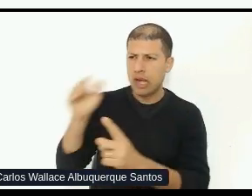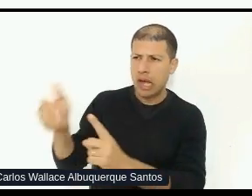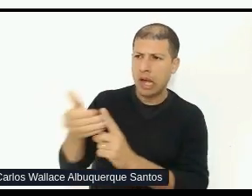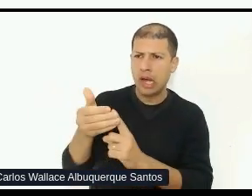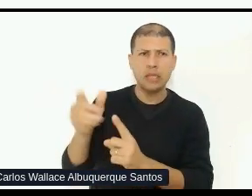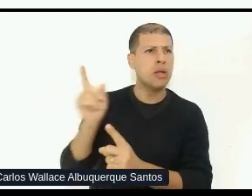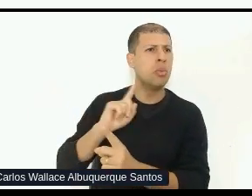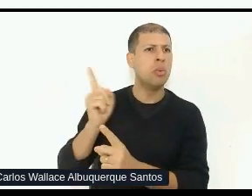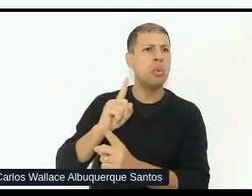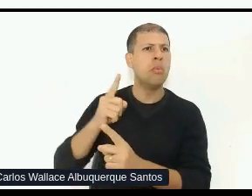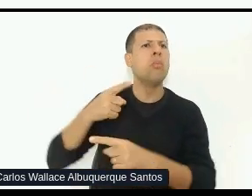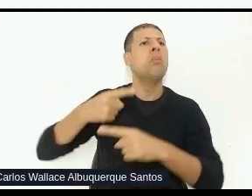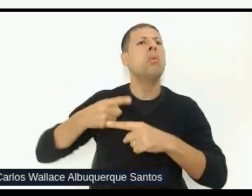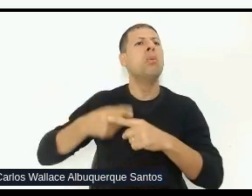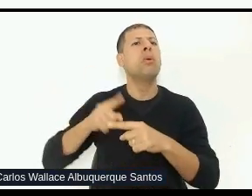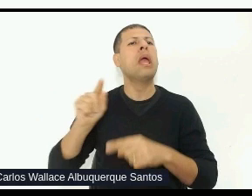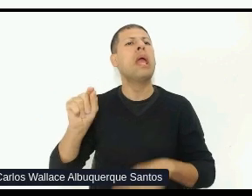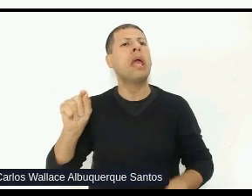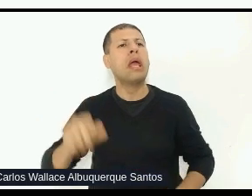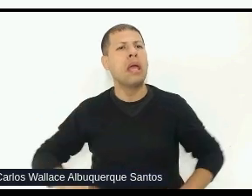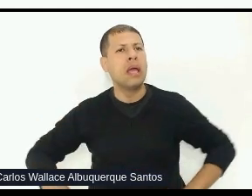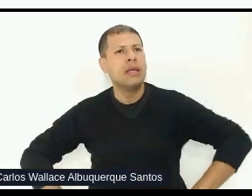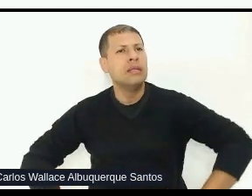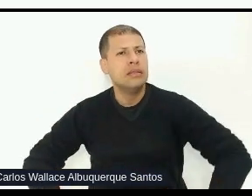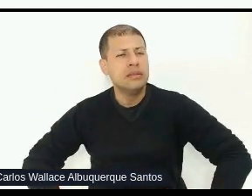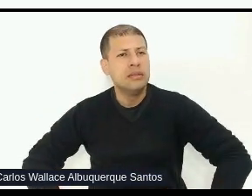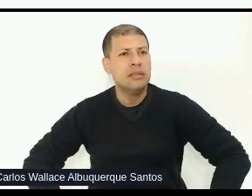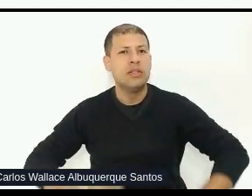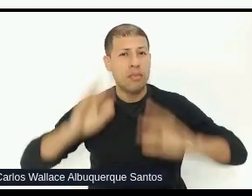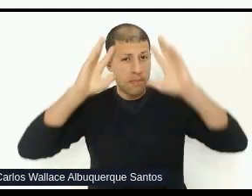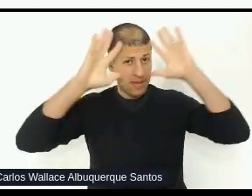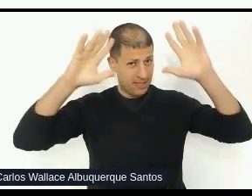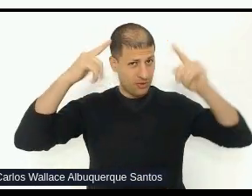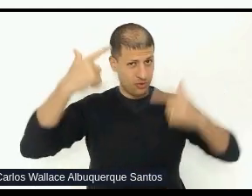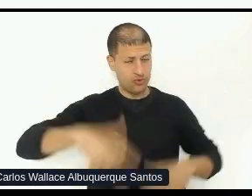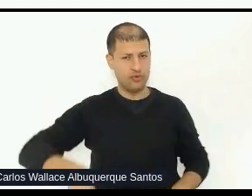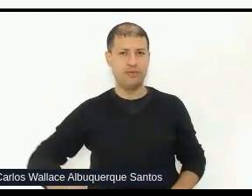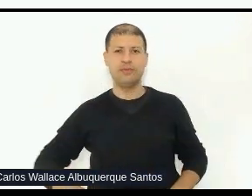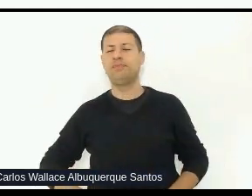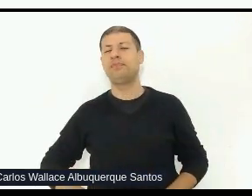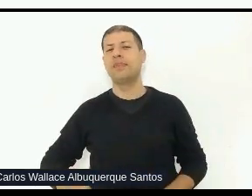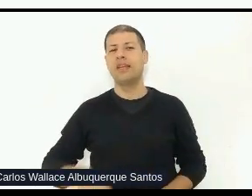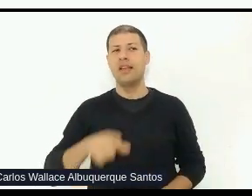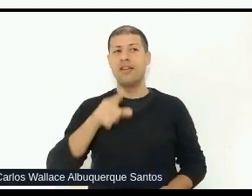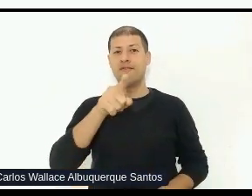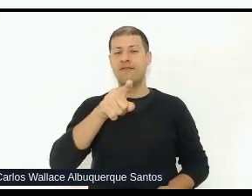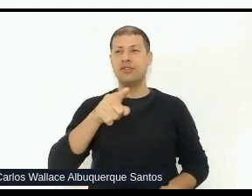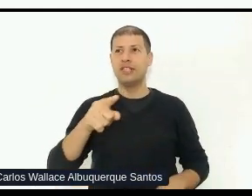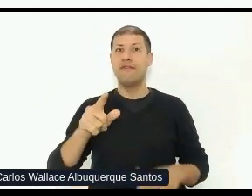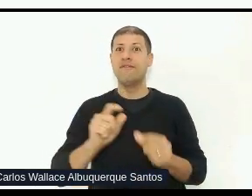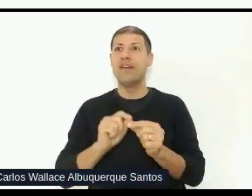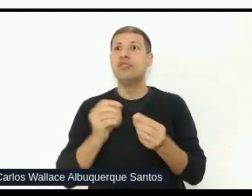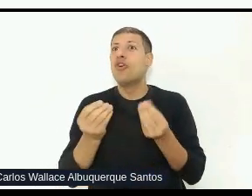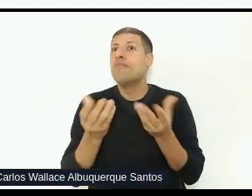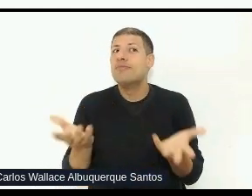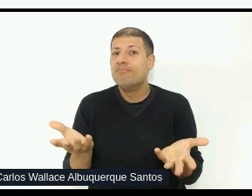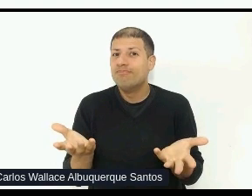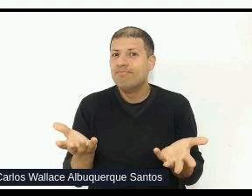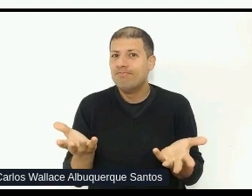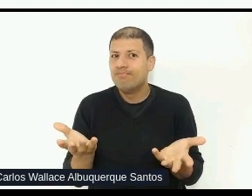Então, reimagine a cenário de novo. Como você agiria?